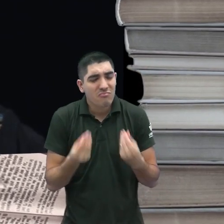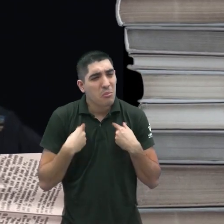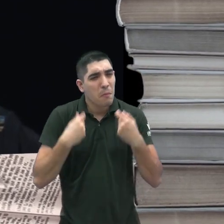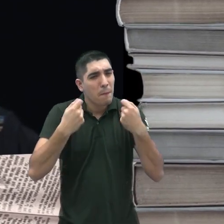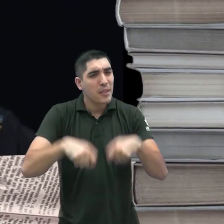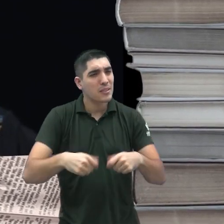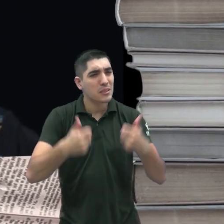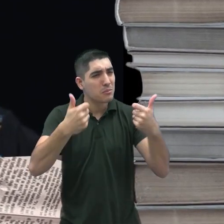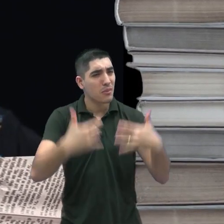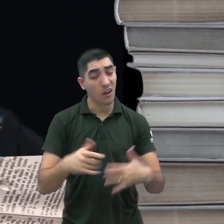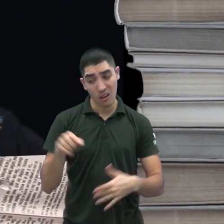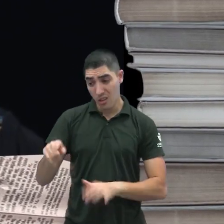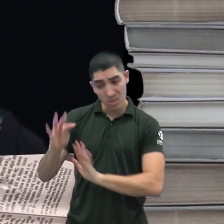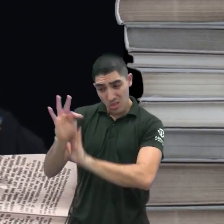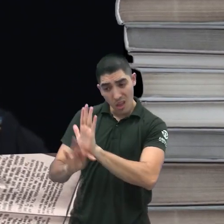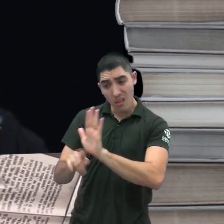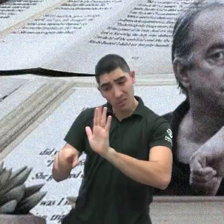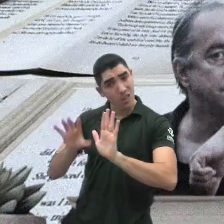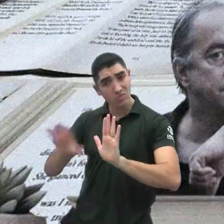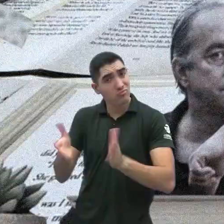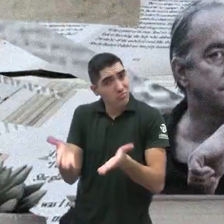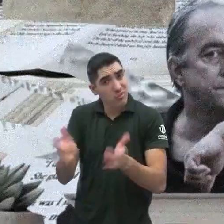O meu texto é isso.